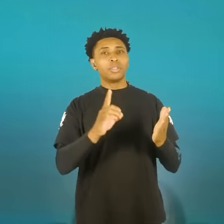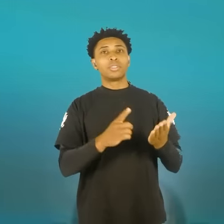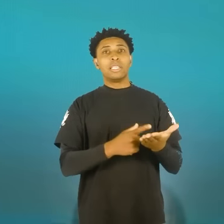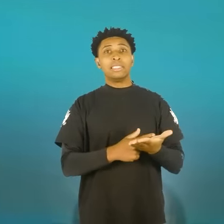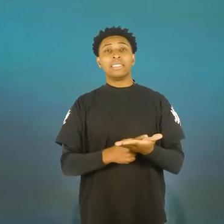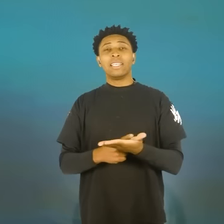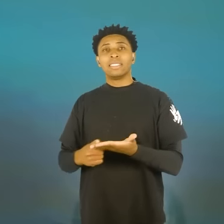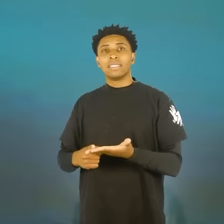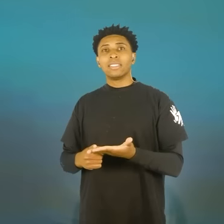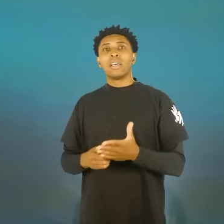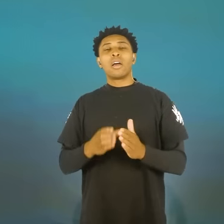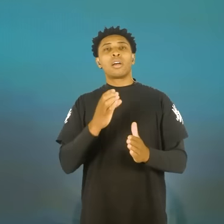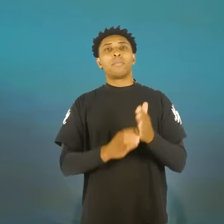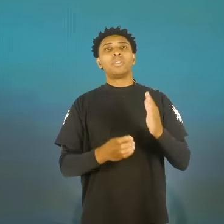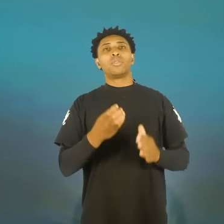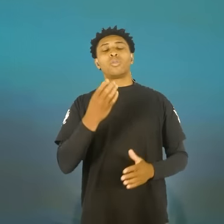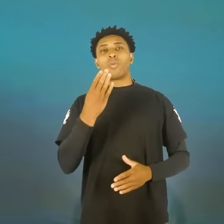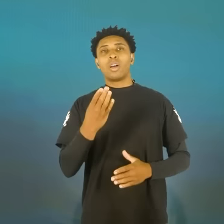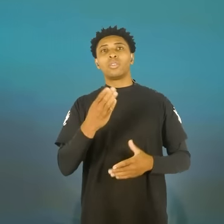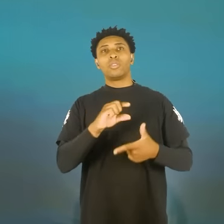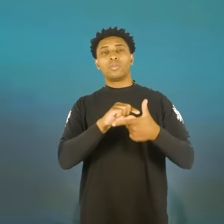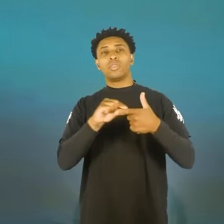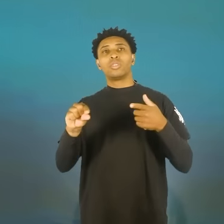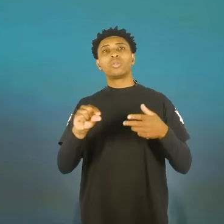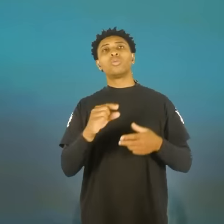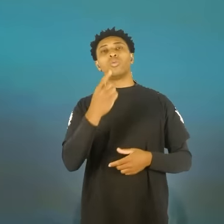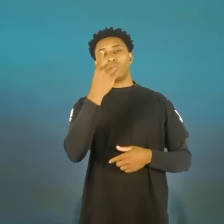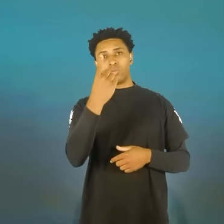1. Gênesis 4, 1.